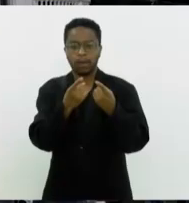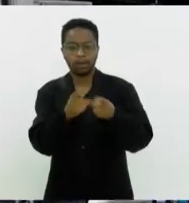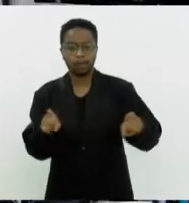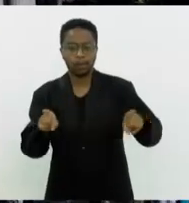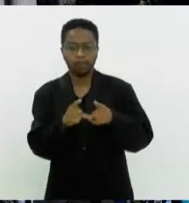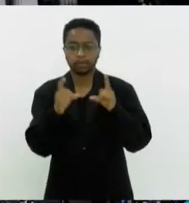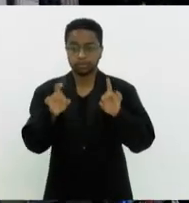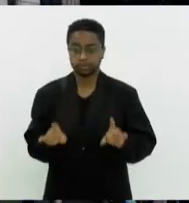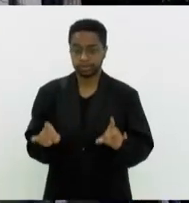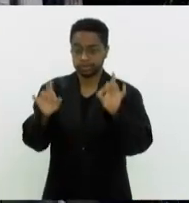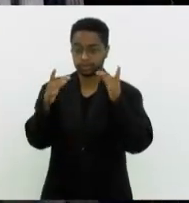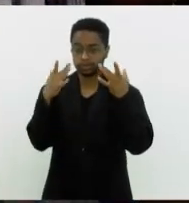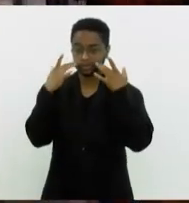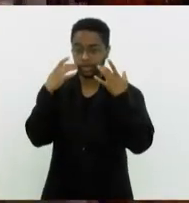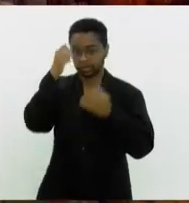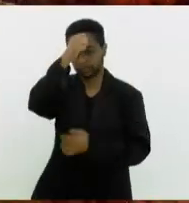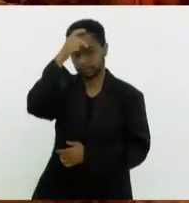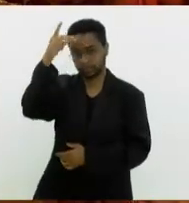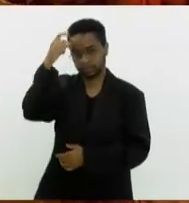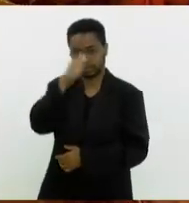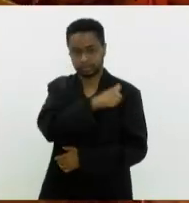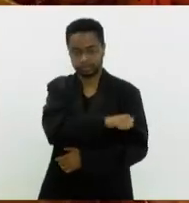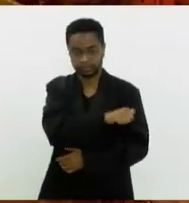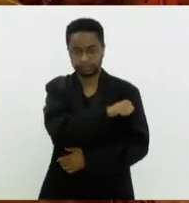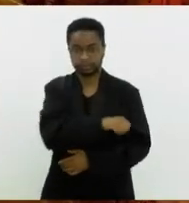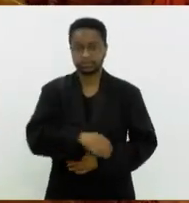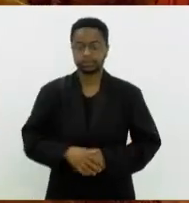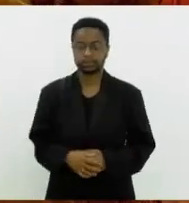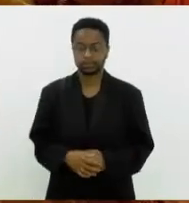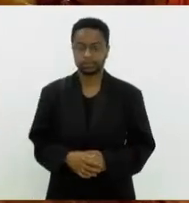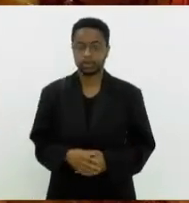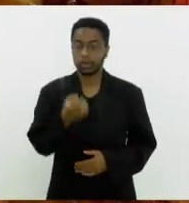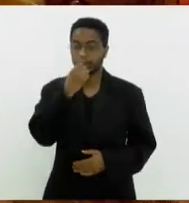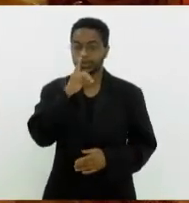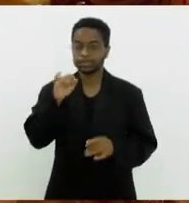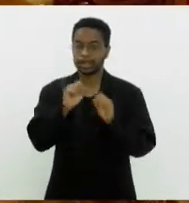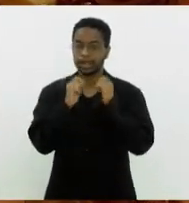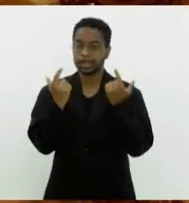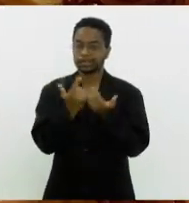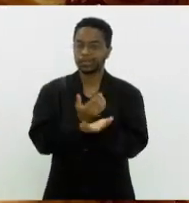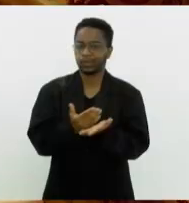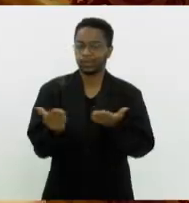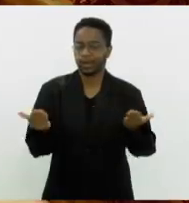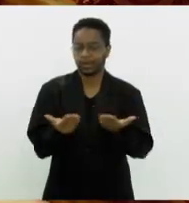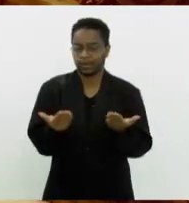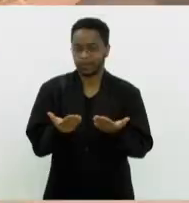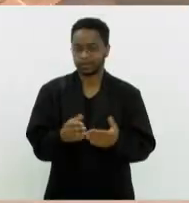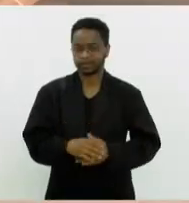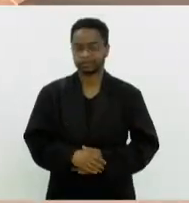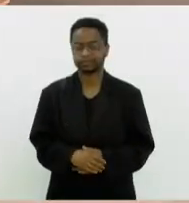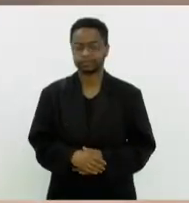muito especial no Teatro Municipal do Rio de Janeiro. O Bom Dia Alerj está começando agora.